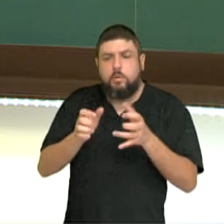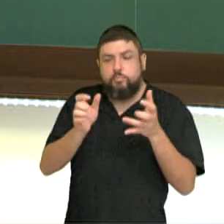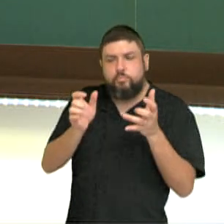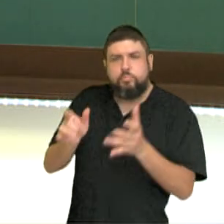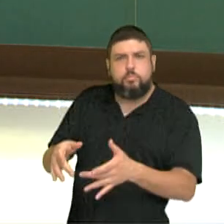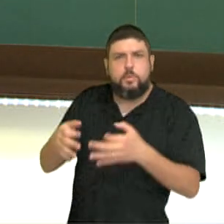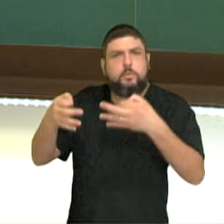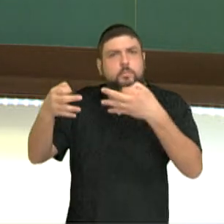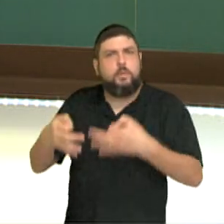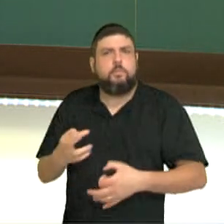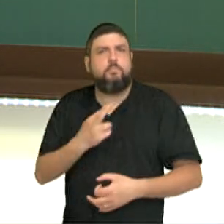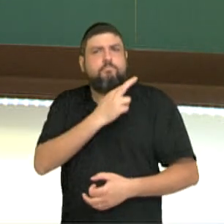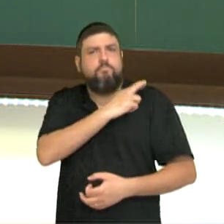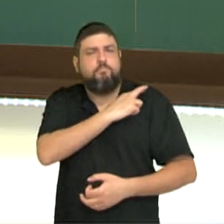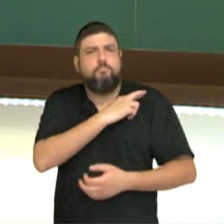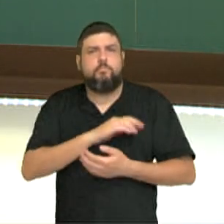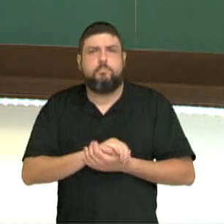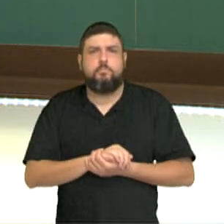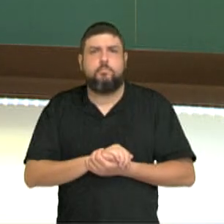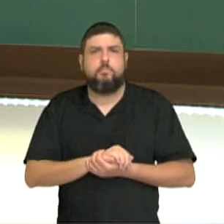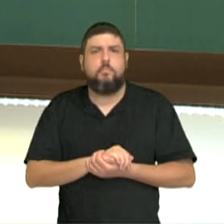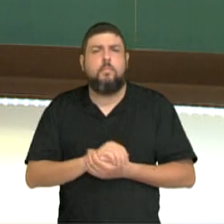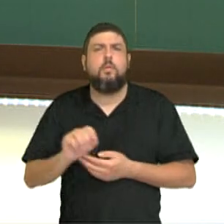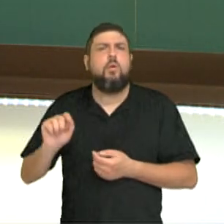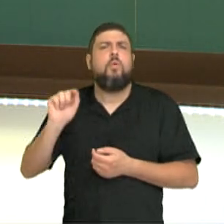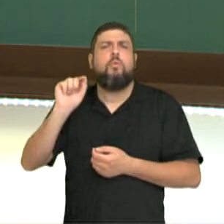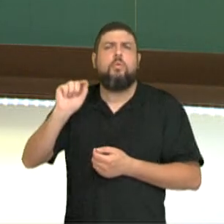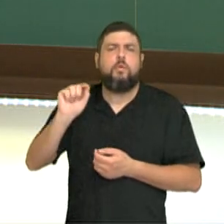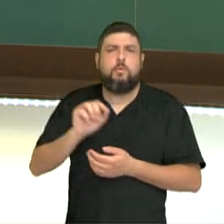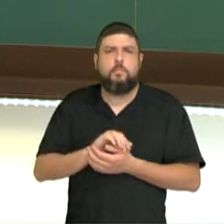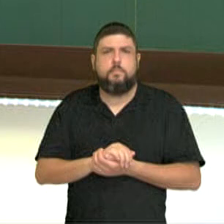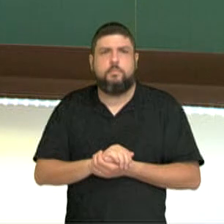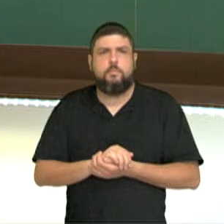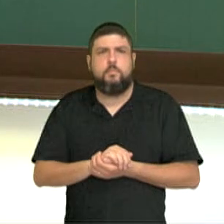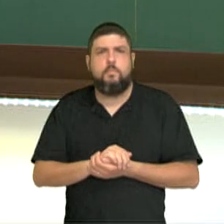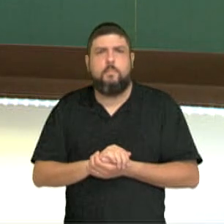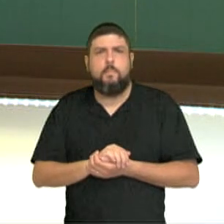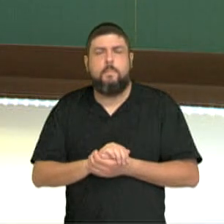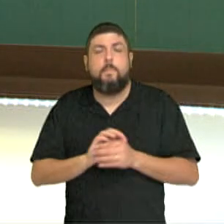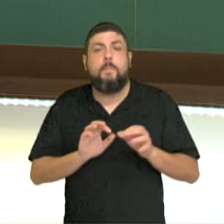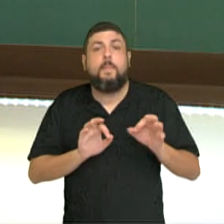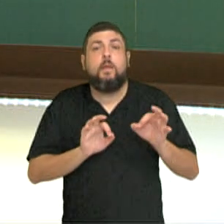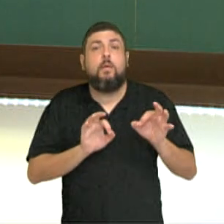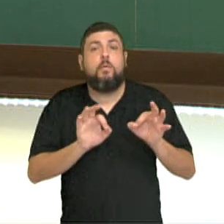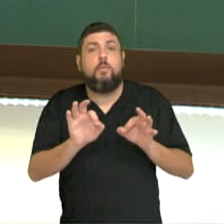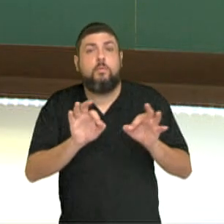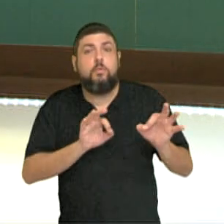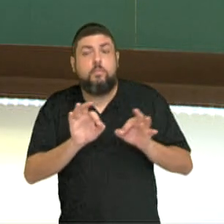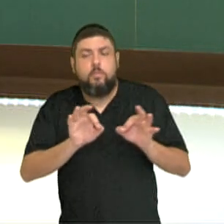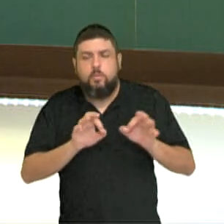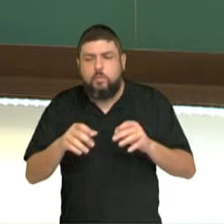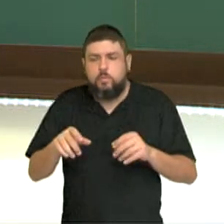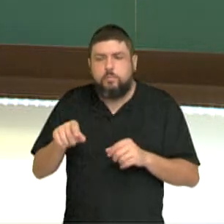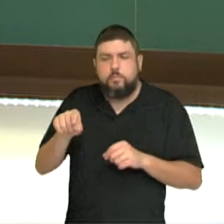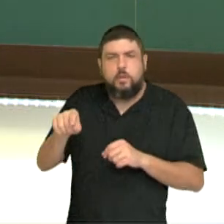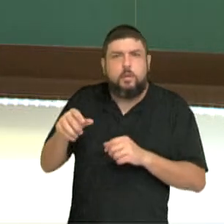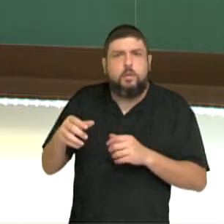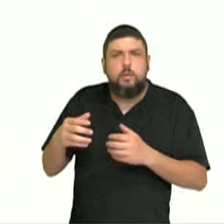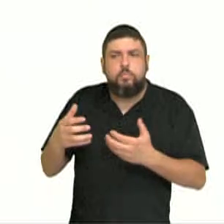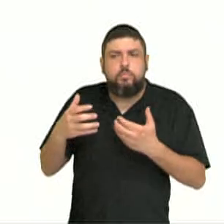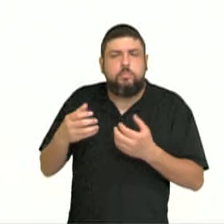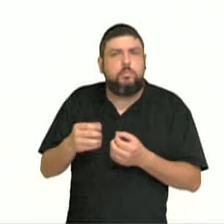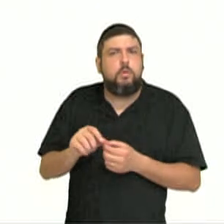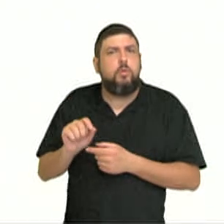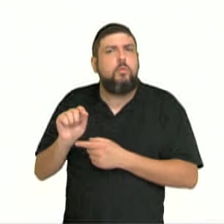resíduos. Olha lá, o que? Por exemplo, né? Projeto incentiva descarte de resíduos, né? O que,